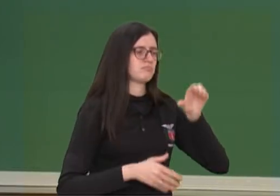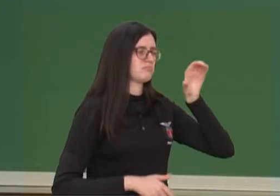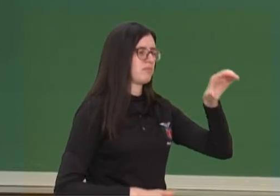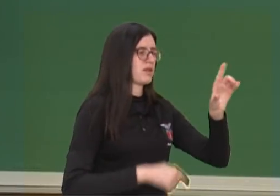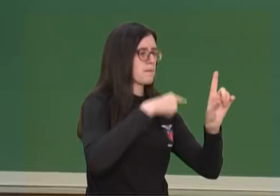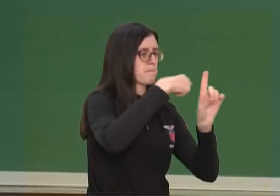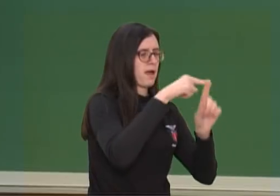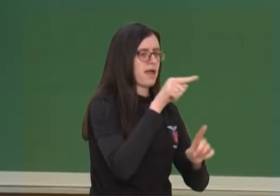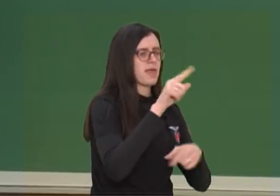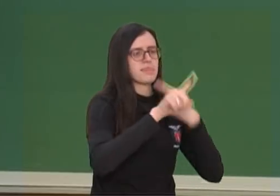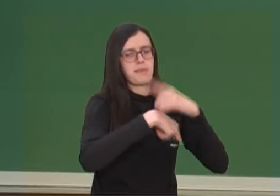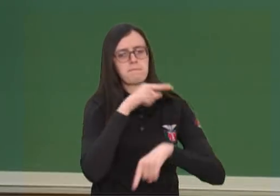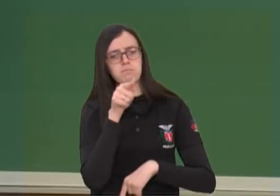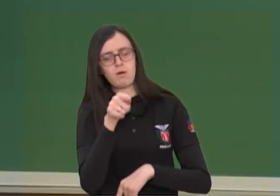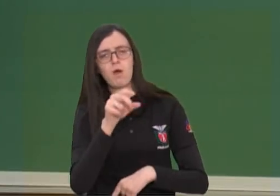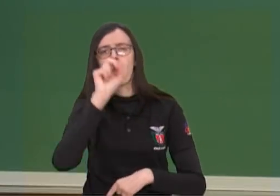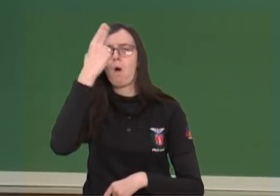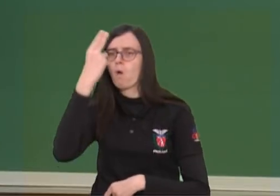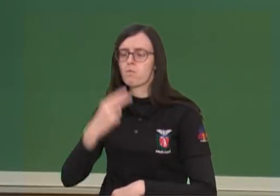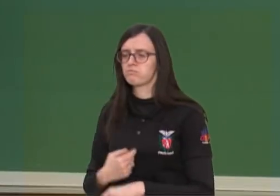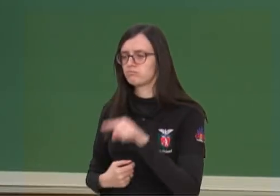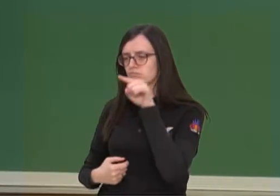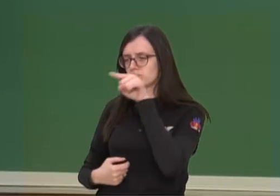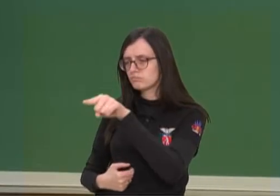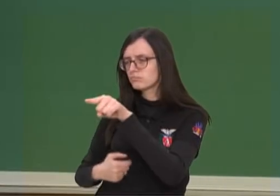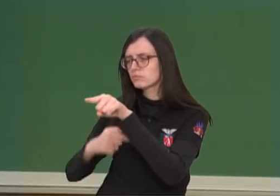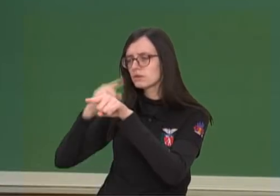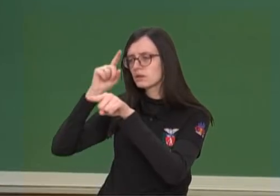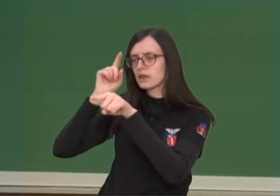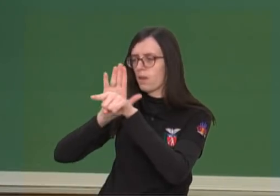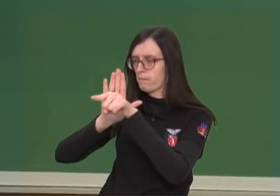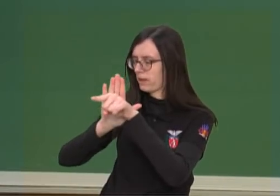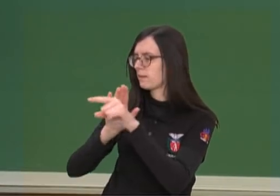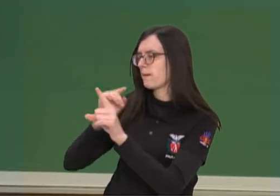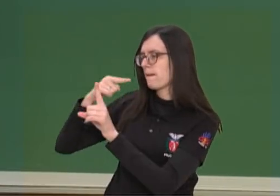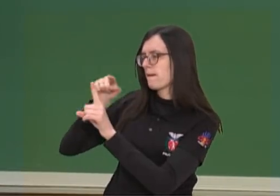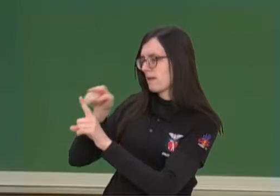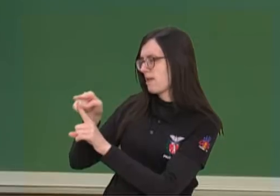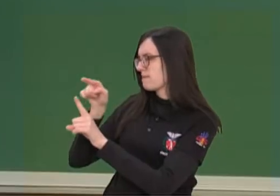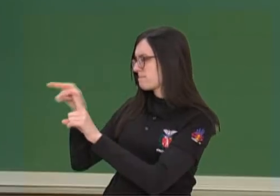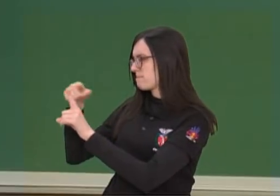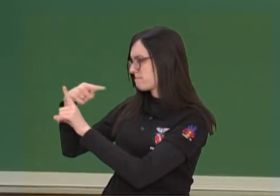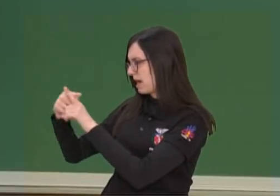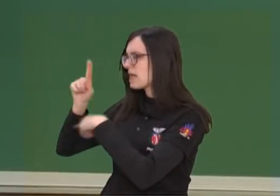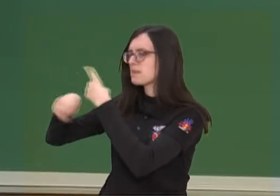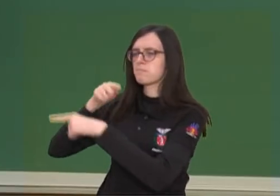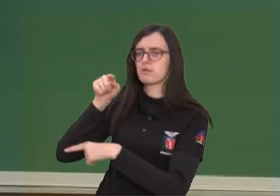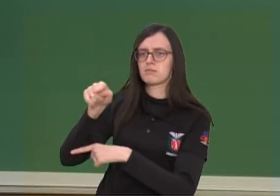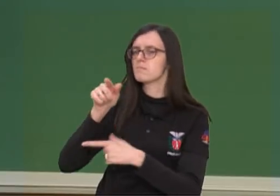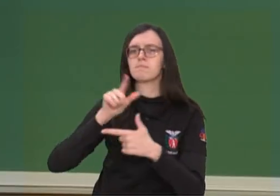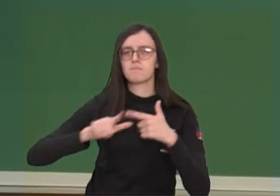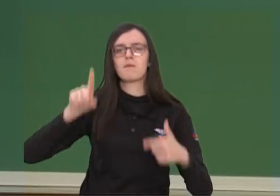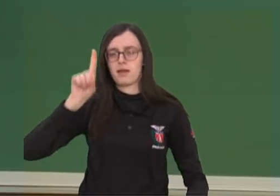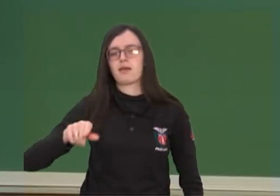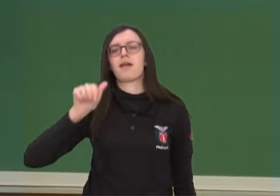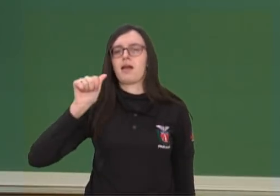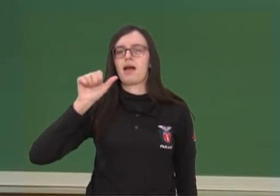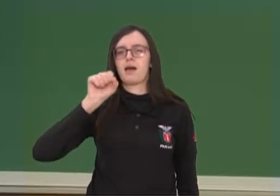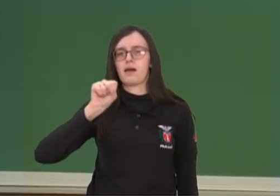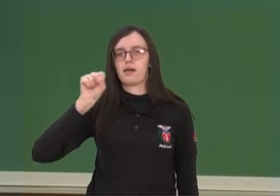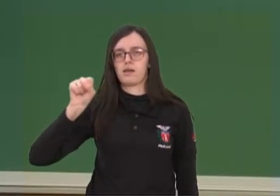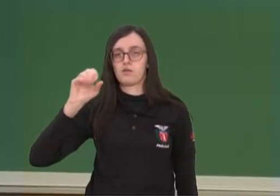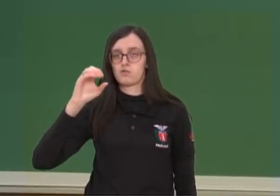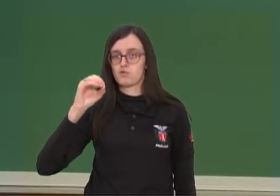terceira, como eu fazer as duas últimas e somar na primeira. Isso chama propriedade